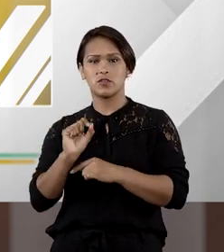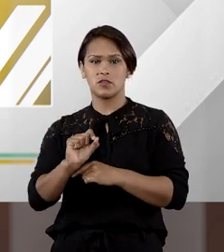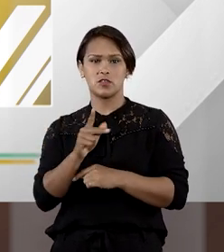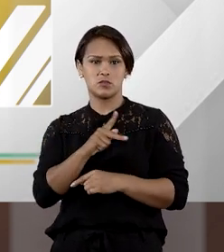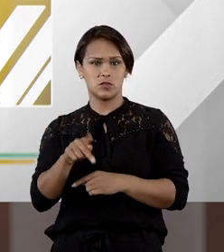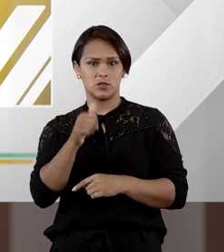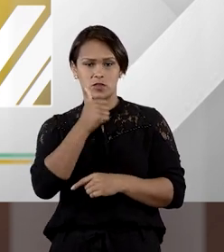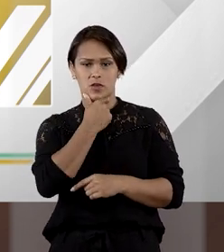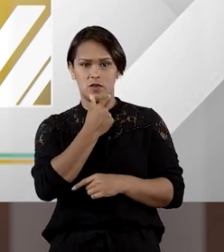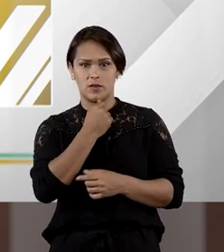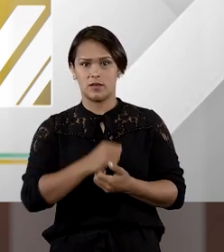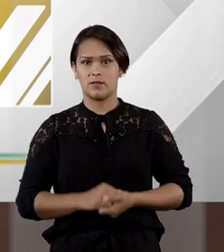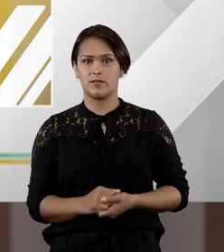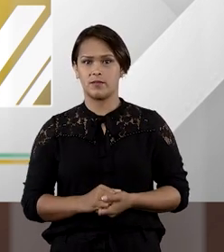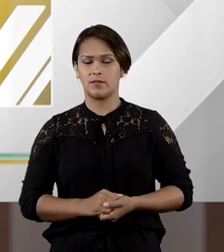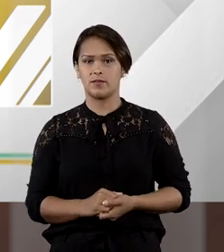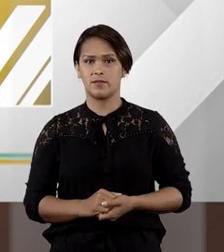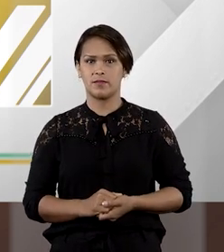Flávio?